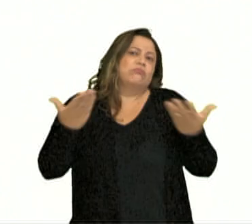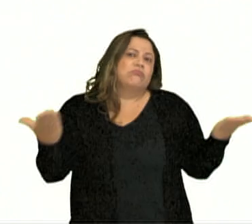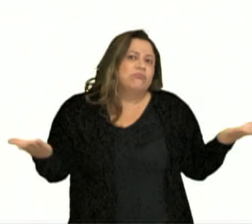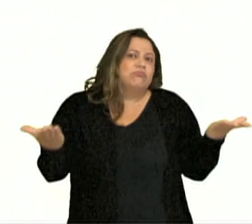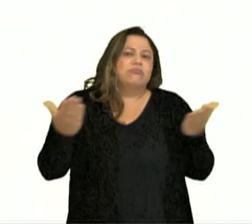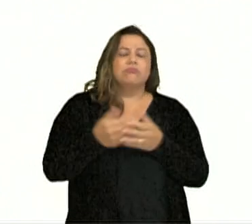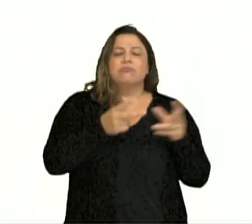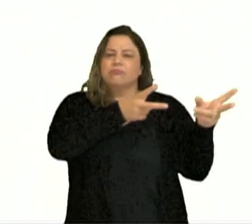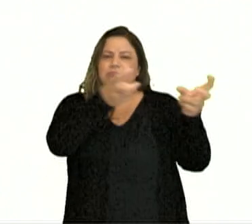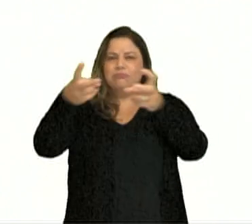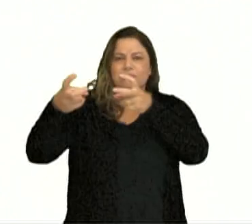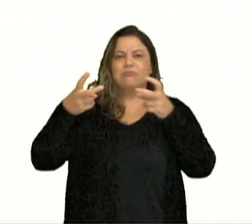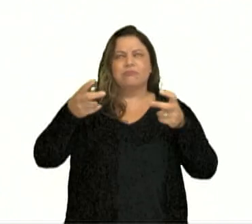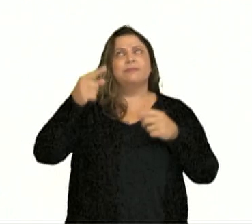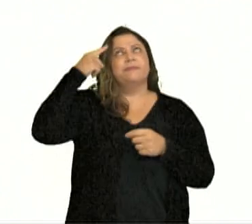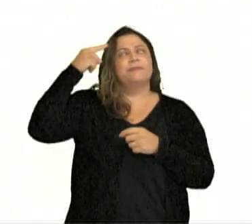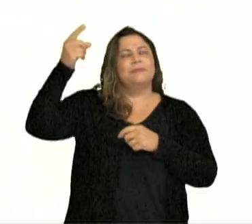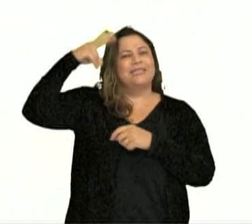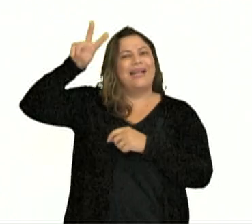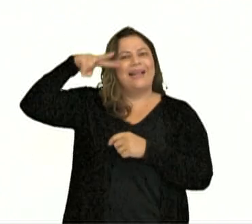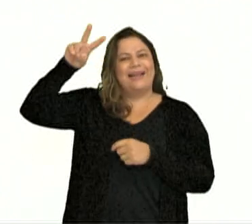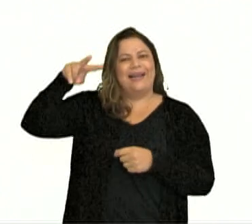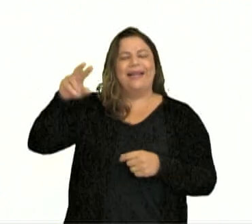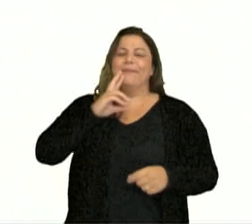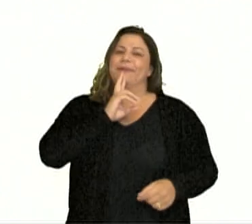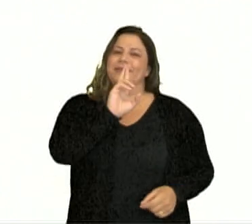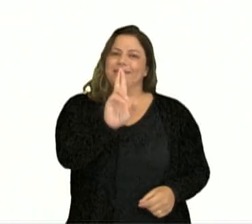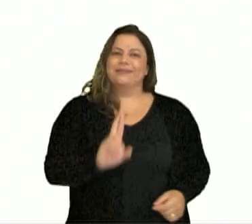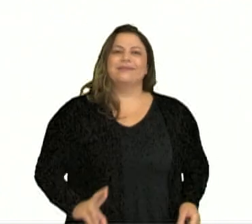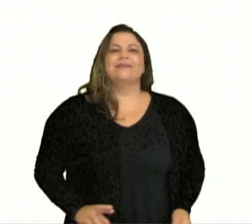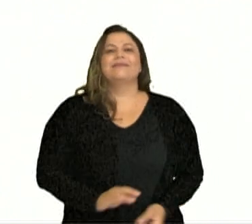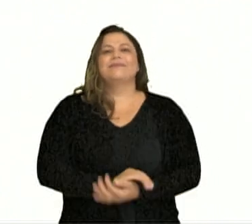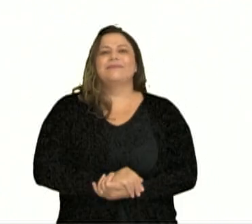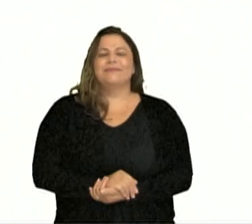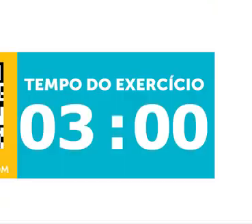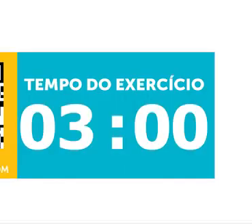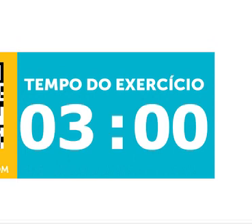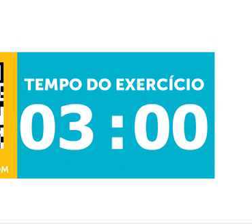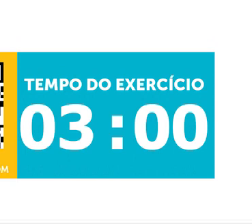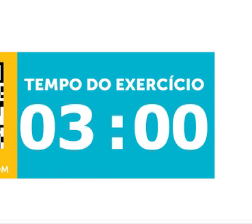atenção. Puxa da sua memória e responde aí. Vamos lá.